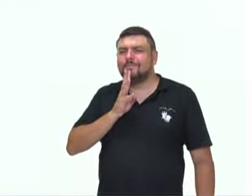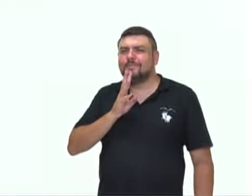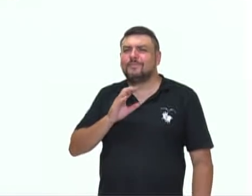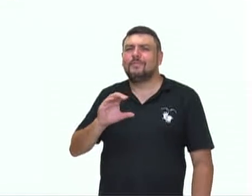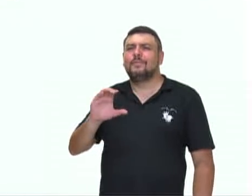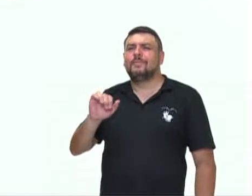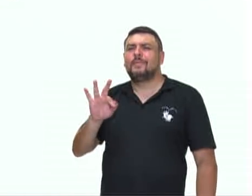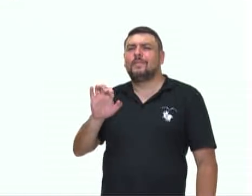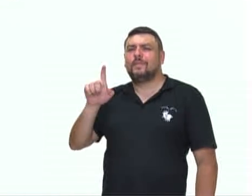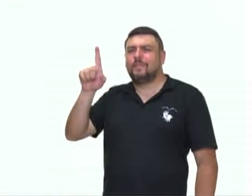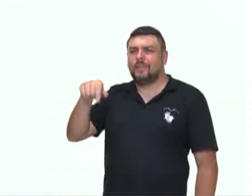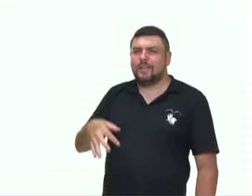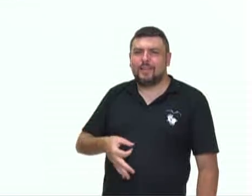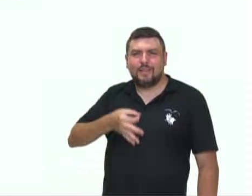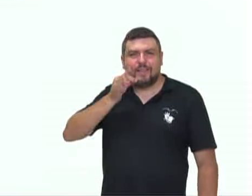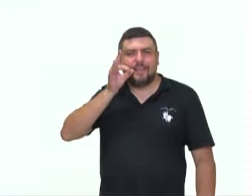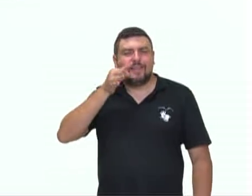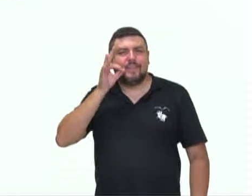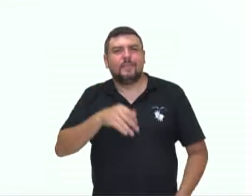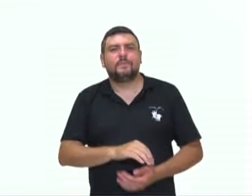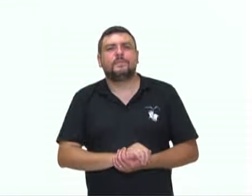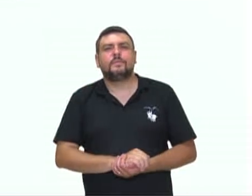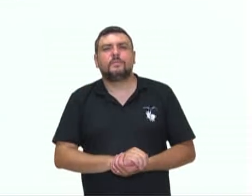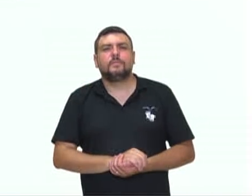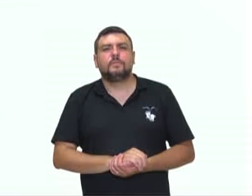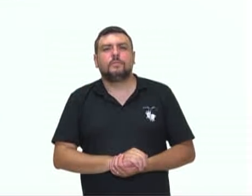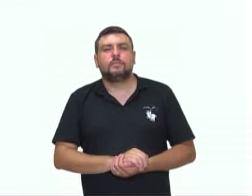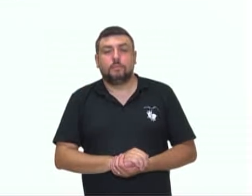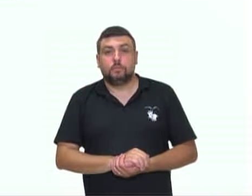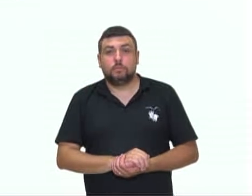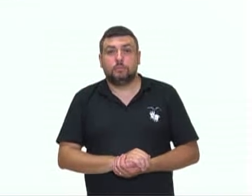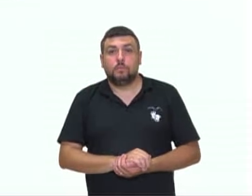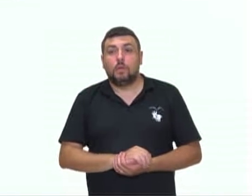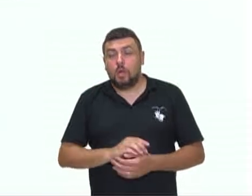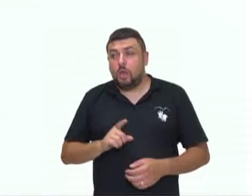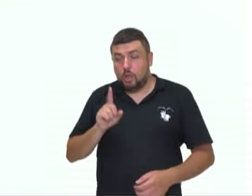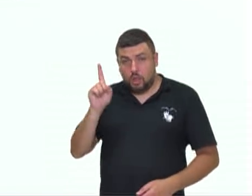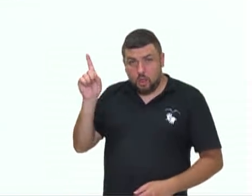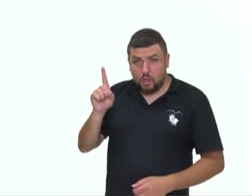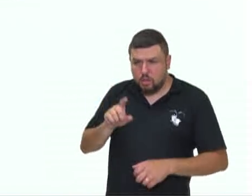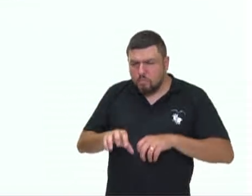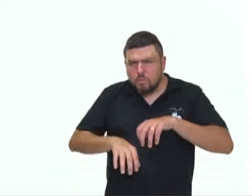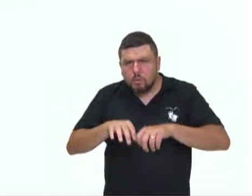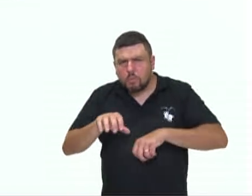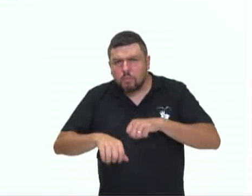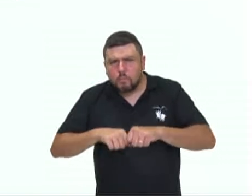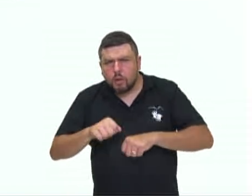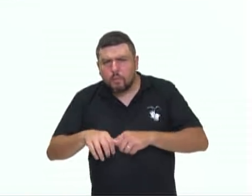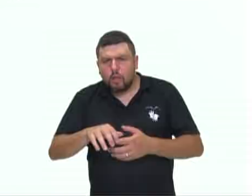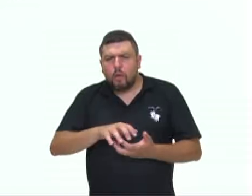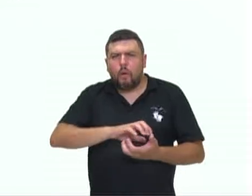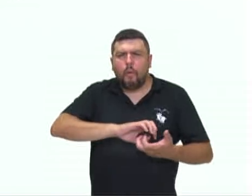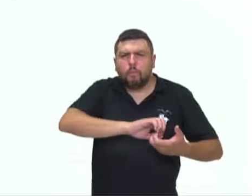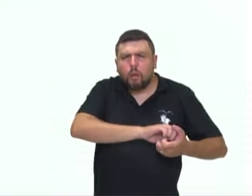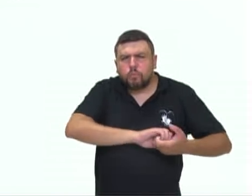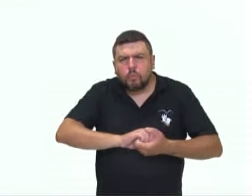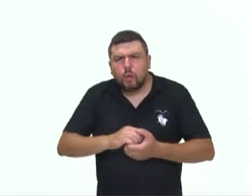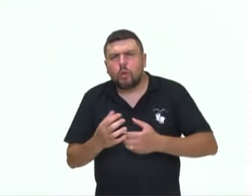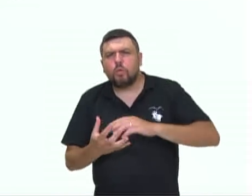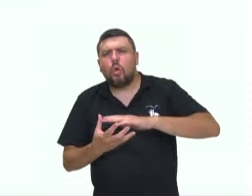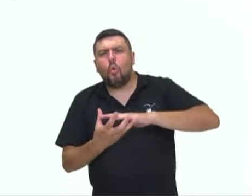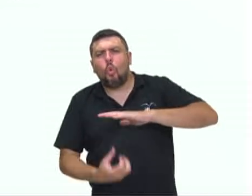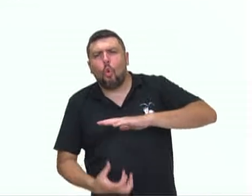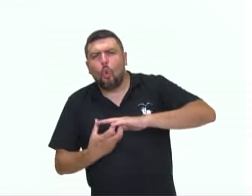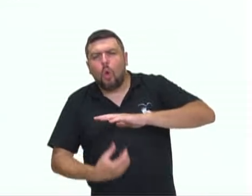Café. Normalmente ele chega até nossas casas depois de um processo de transformação. Colheita,